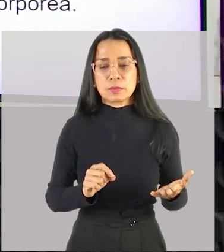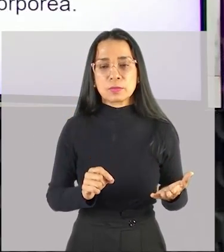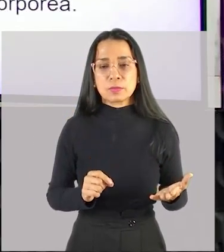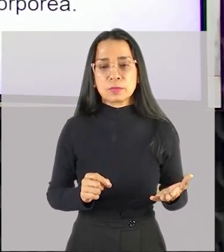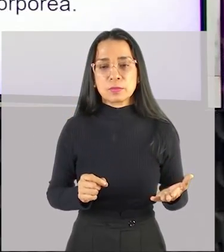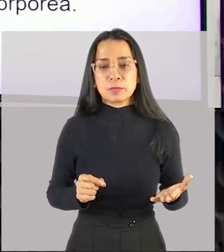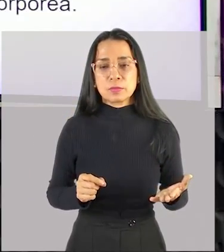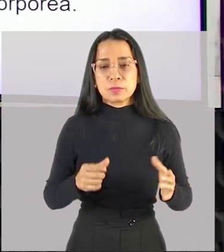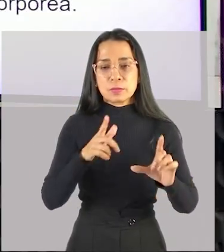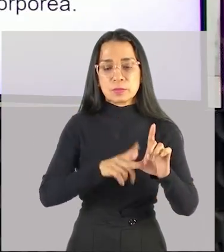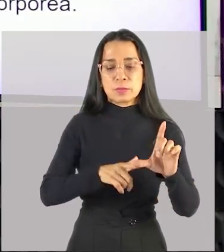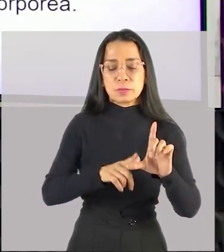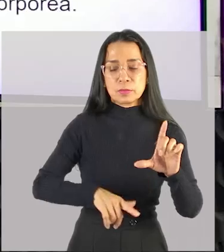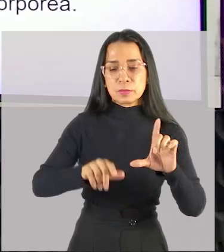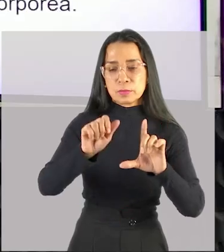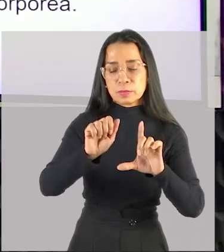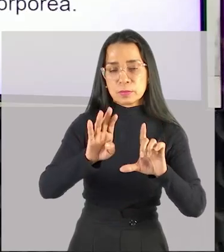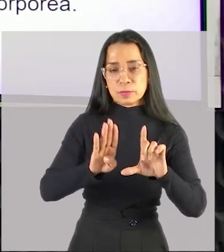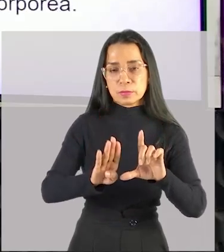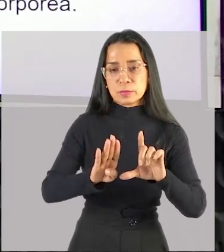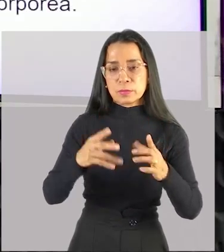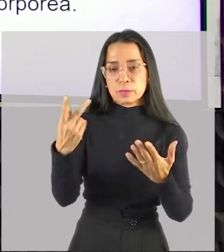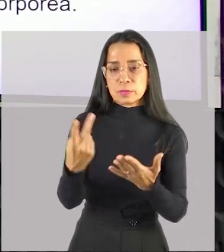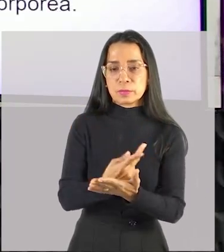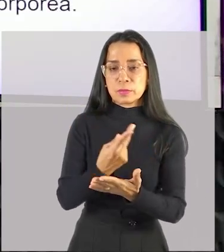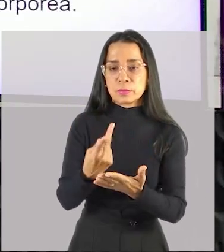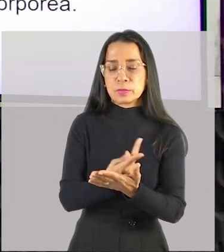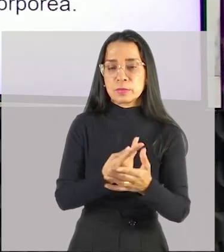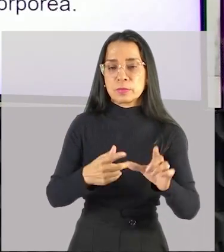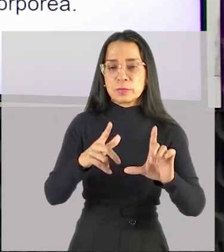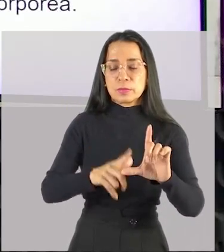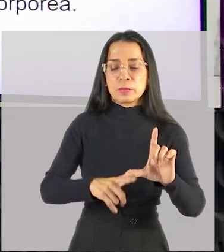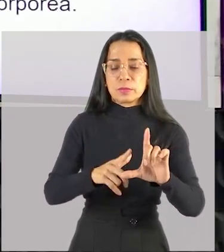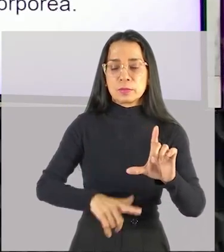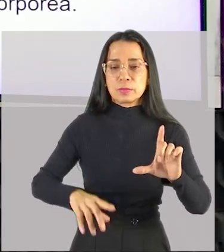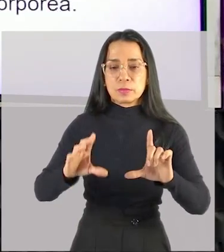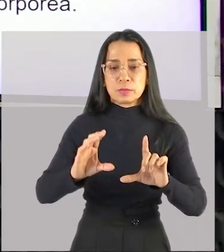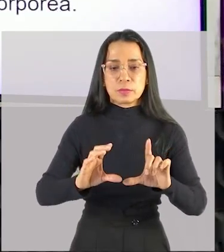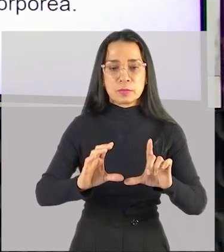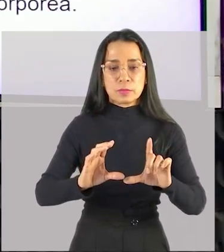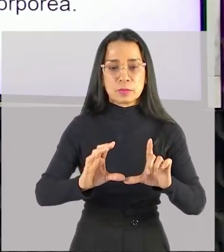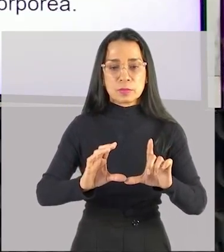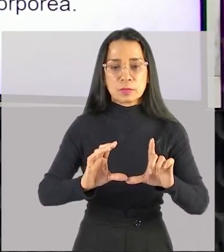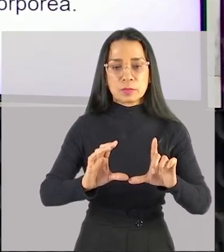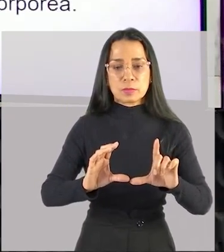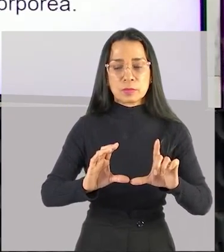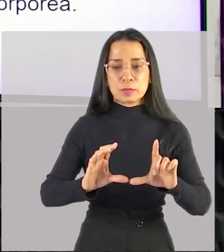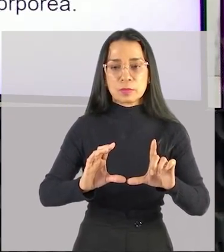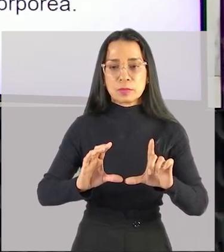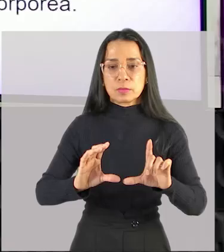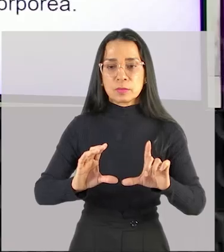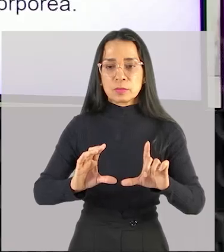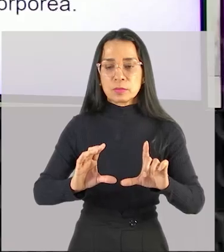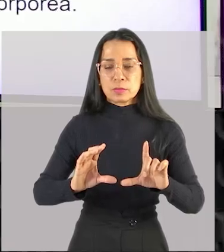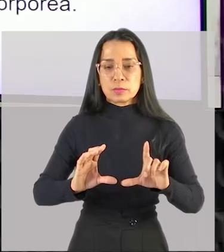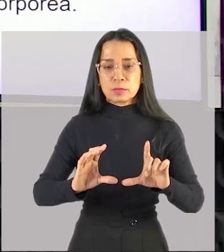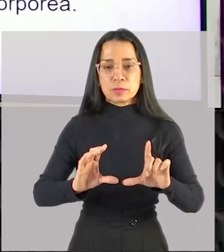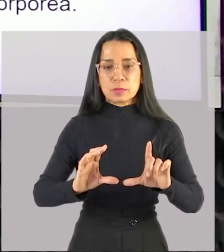Então, letra B a gente pode descartar também. Letra C, desqualificação da atividade